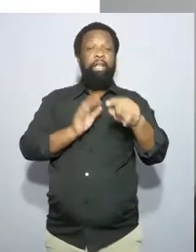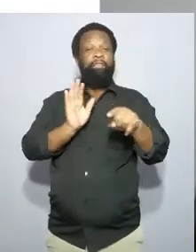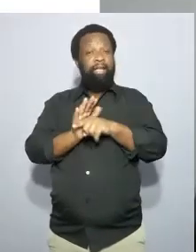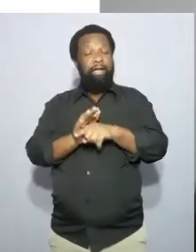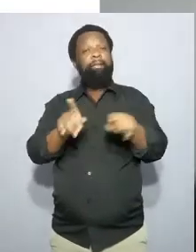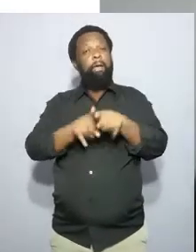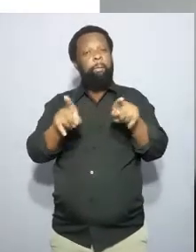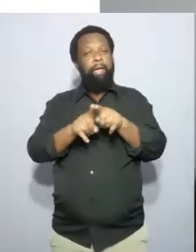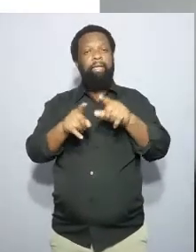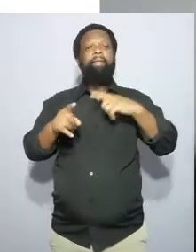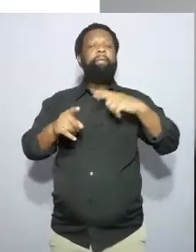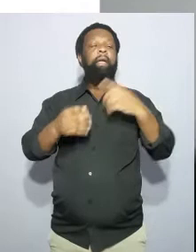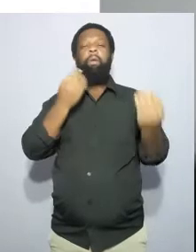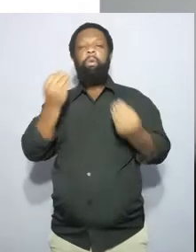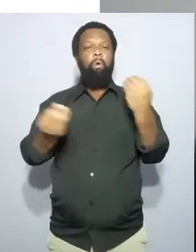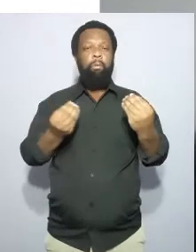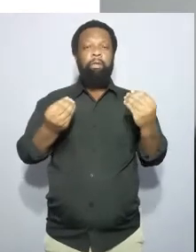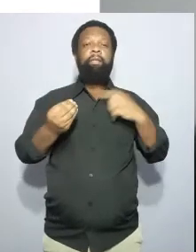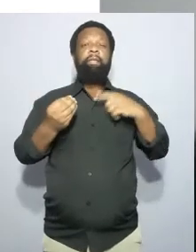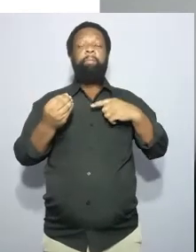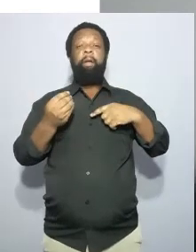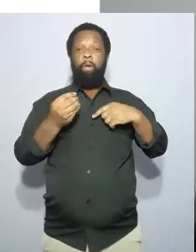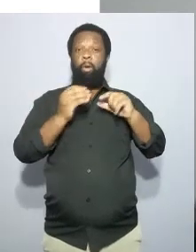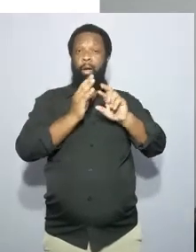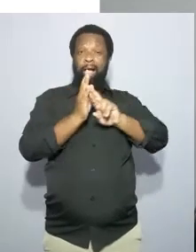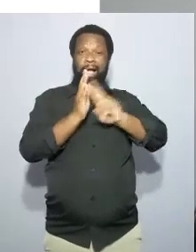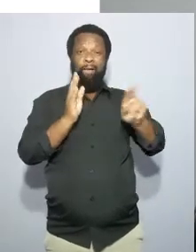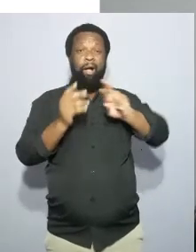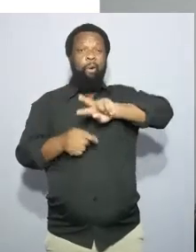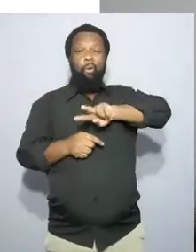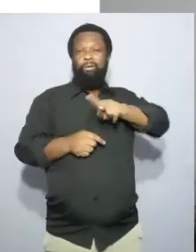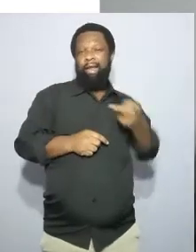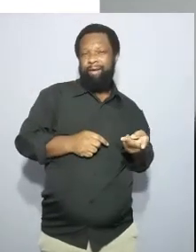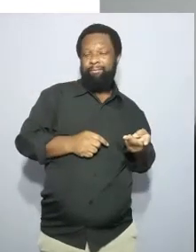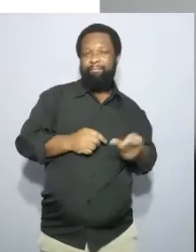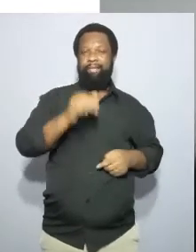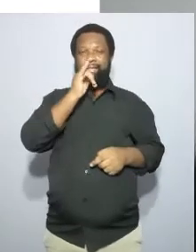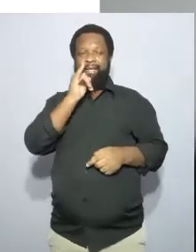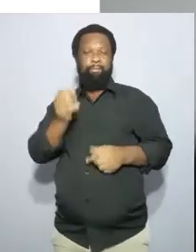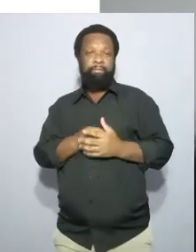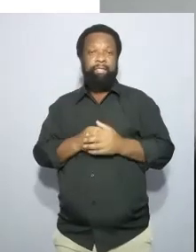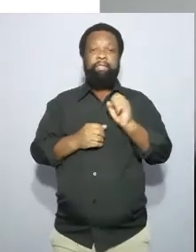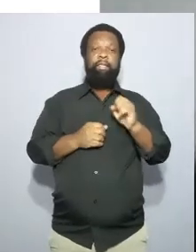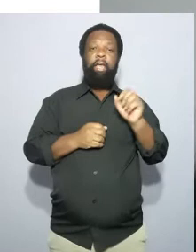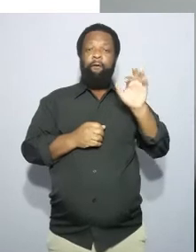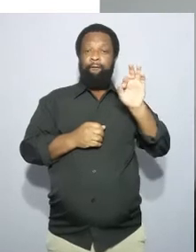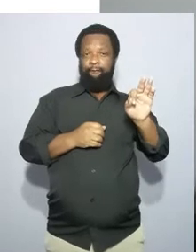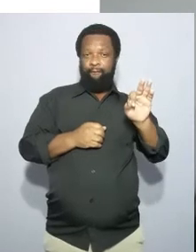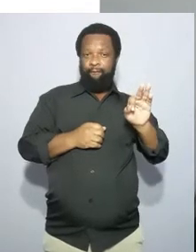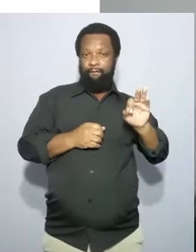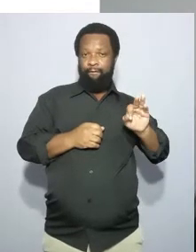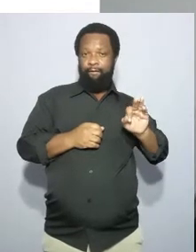se comporta de forma oposta ao raio. Então, gente tem, por exemplo, se a gente pegar o frâncio e o lítio, o